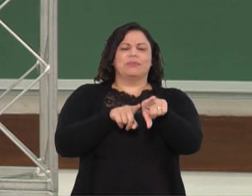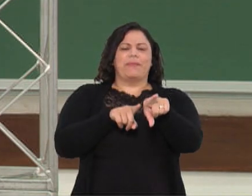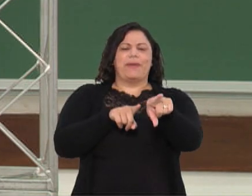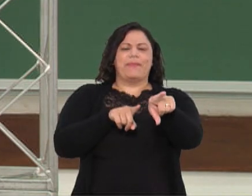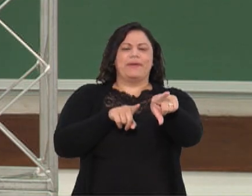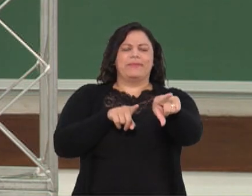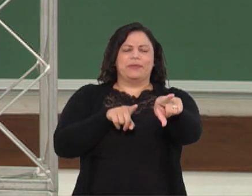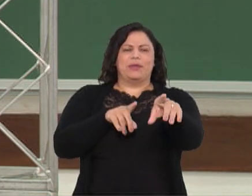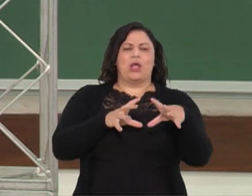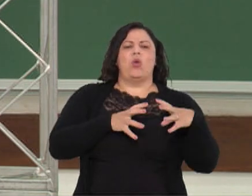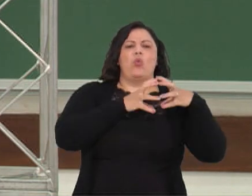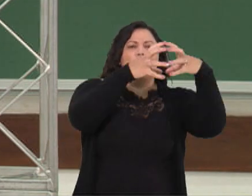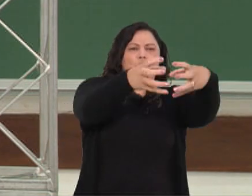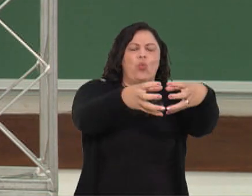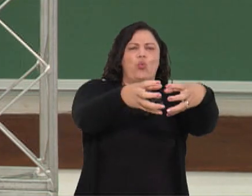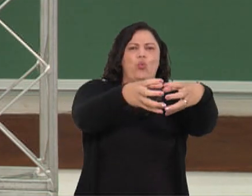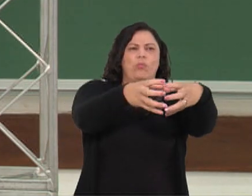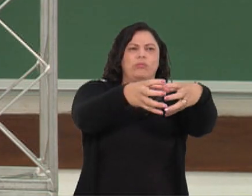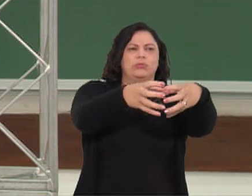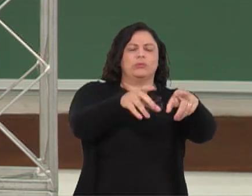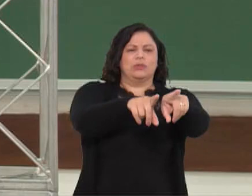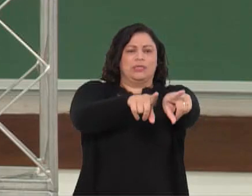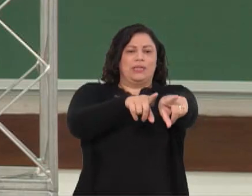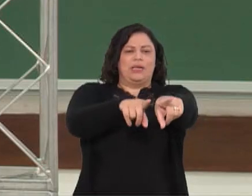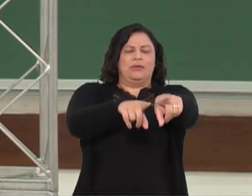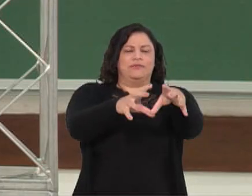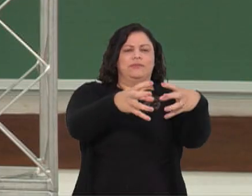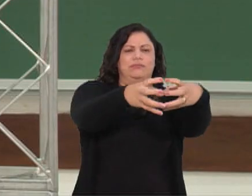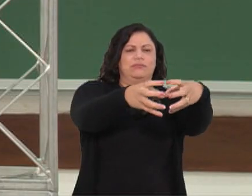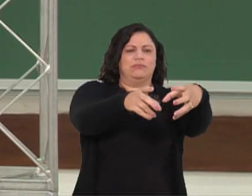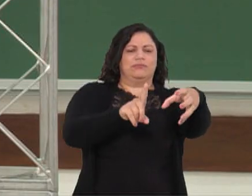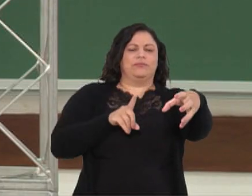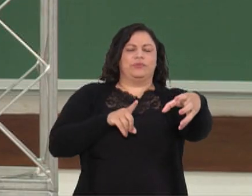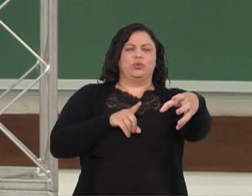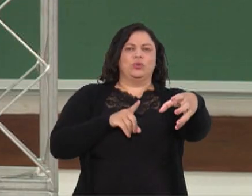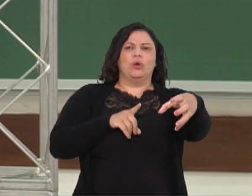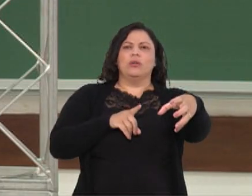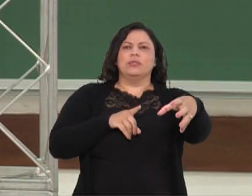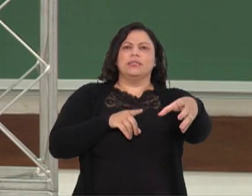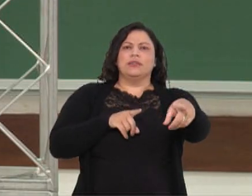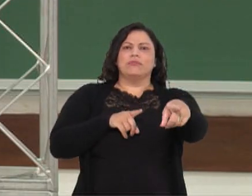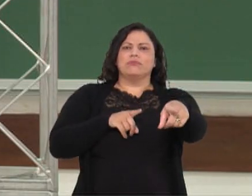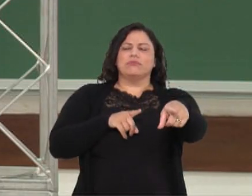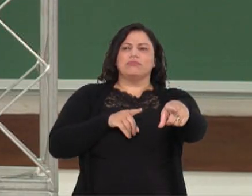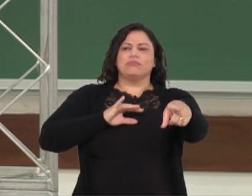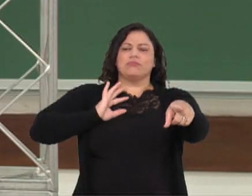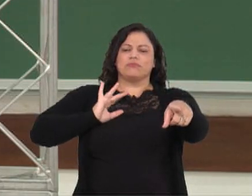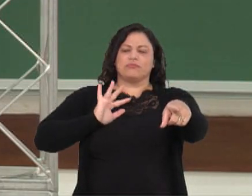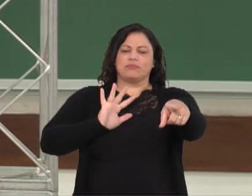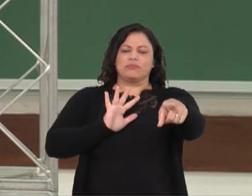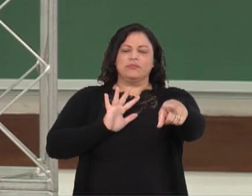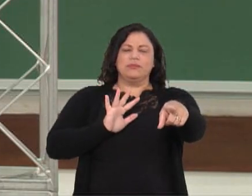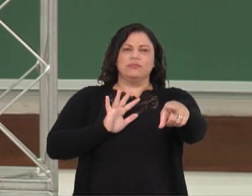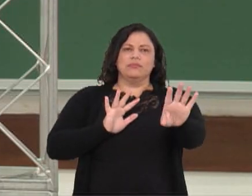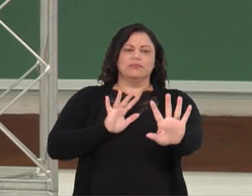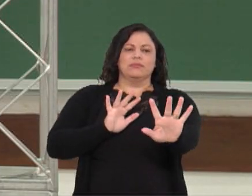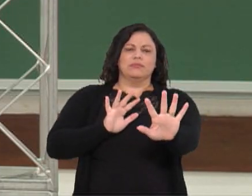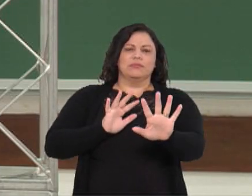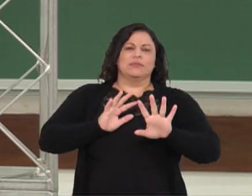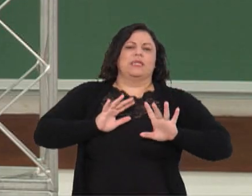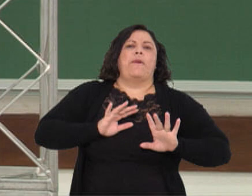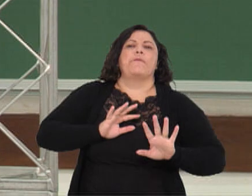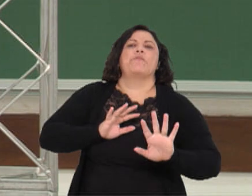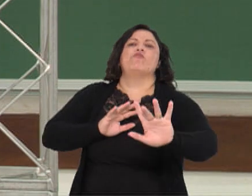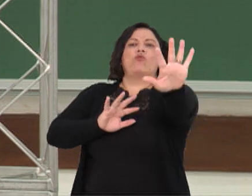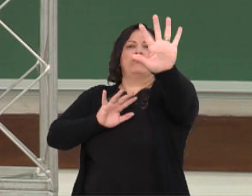tem um grupo de pessoas que já está lá 10 passos lá na frente. E um bom tanto de pessoas ainda paradinho lá na linha